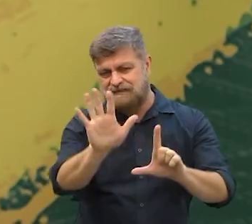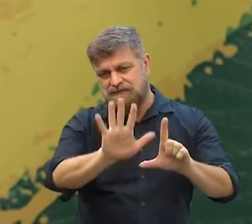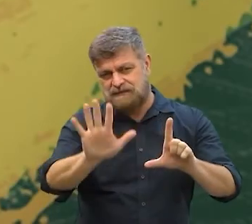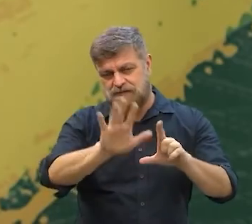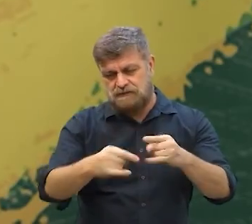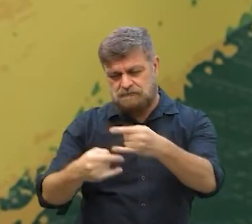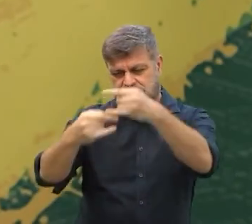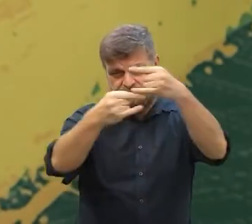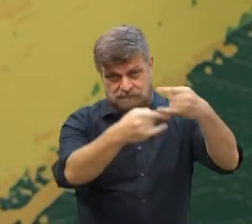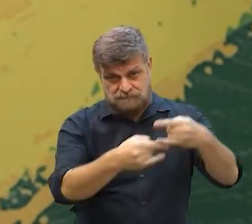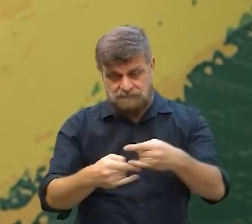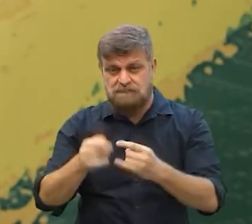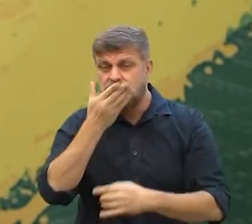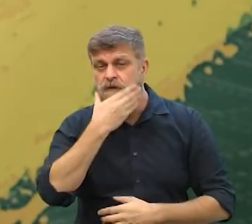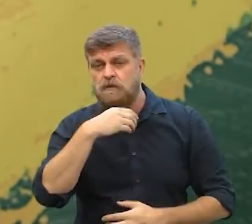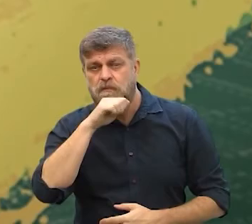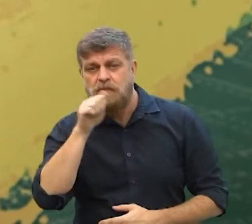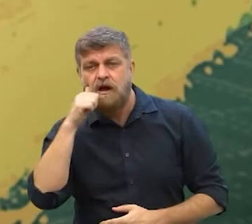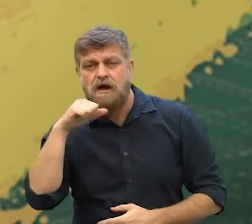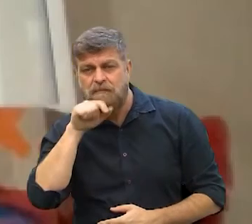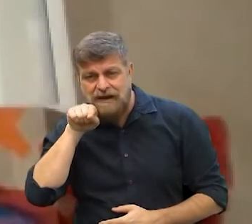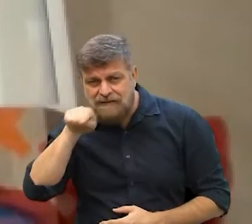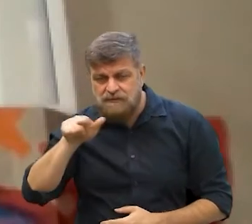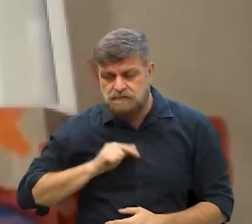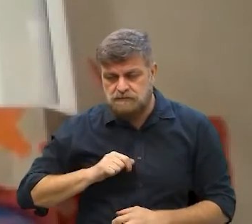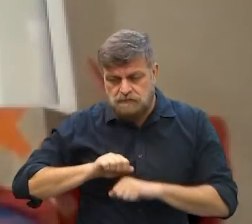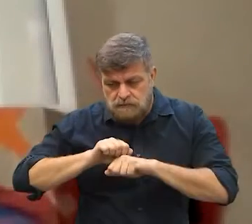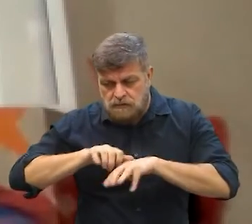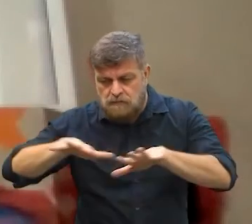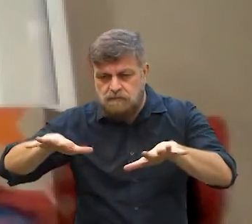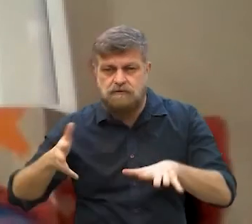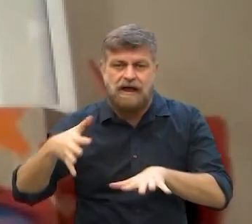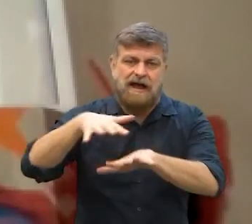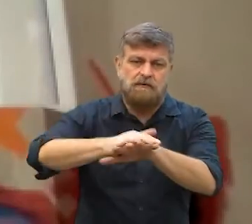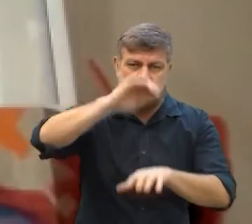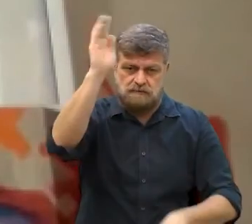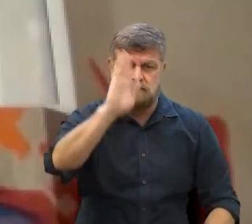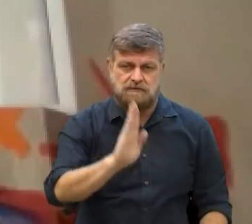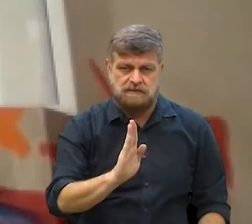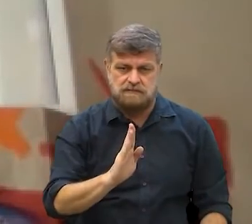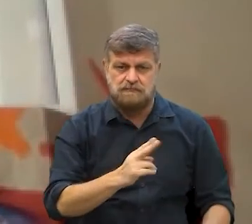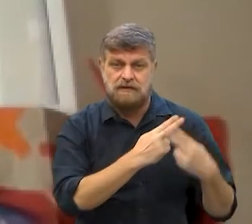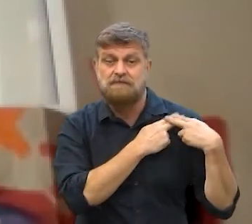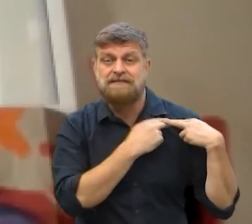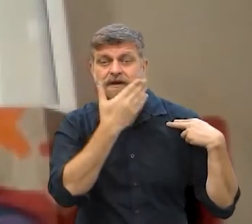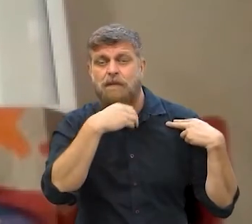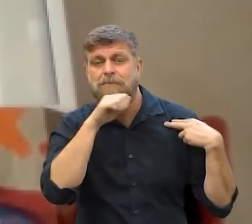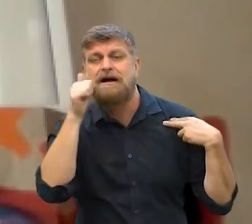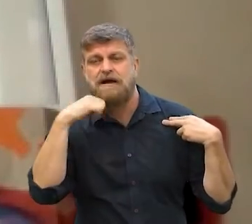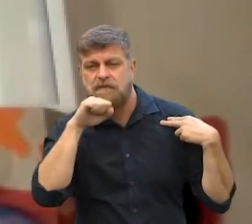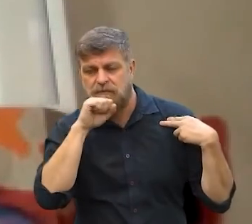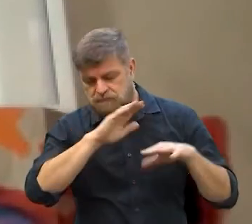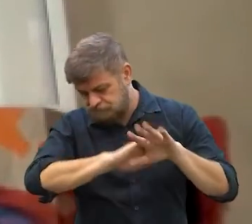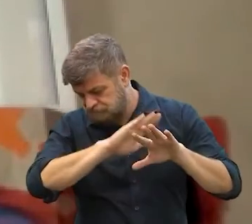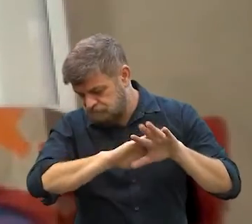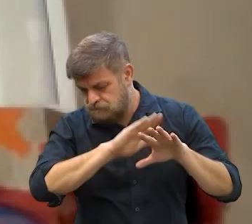enfim. E os pais, né, são os maiores propagadores da inclusão no Brasil. É exatamente isso que eu